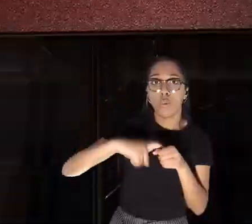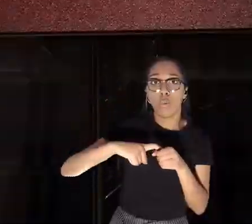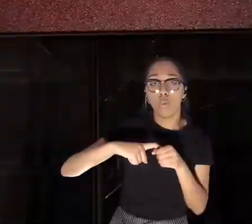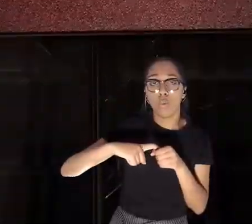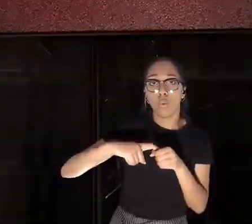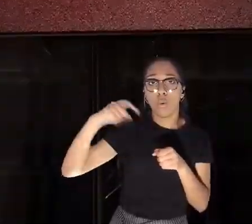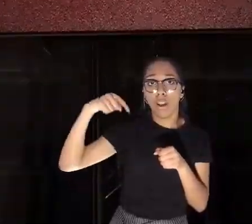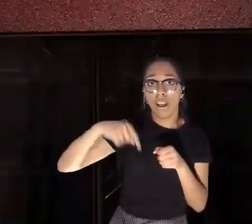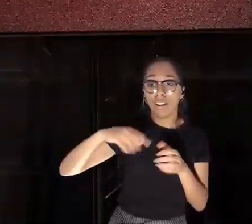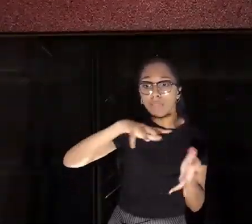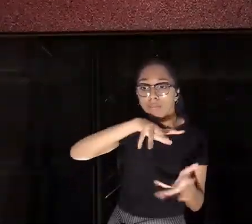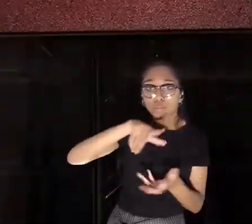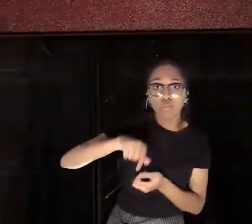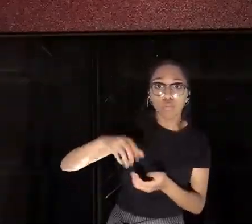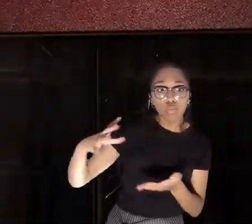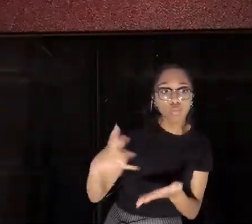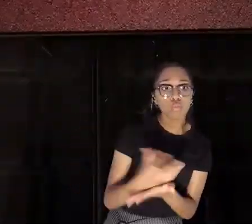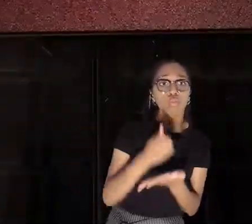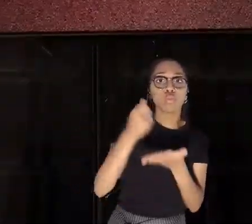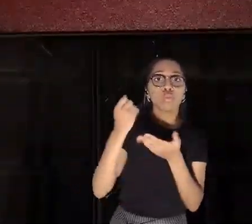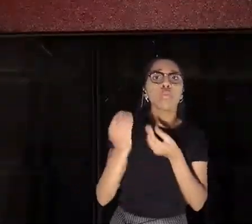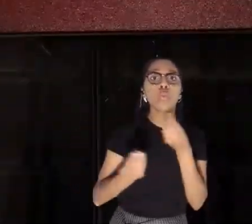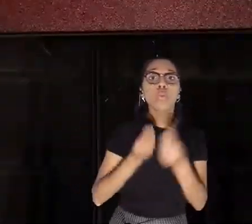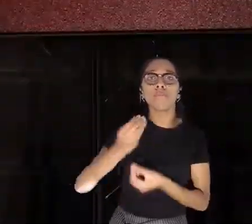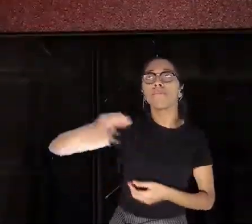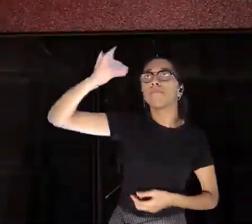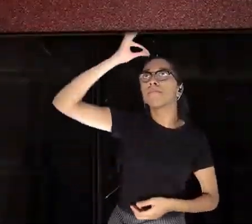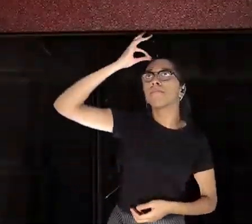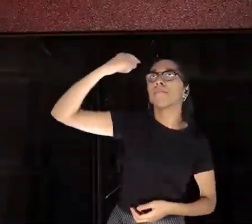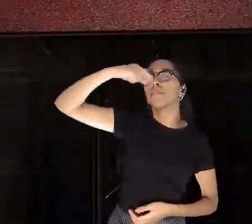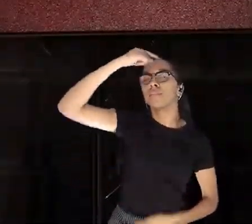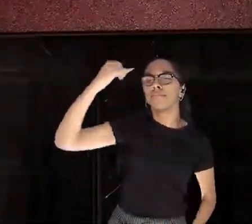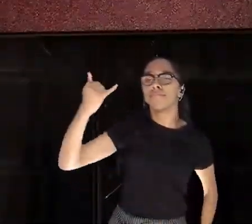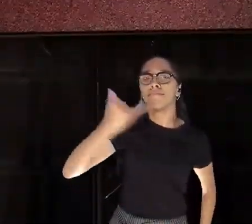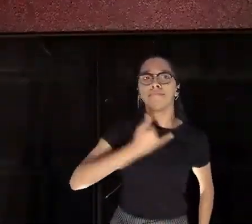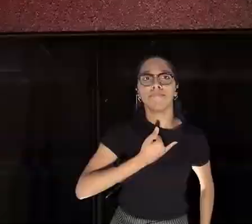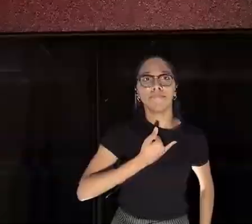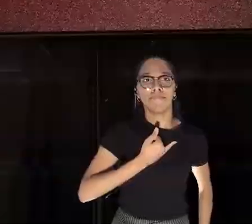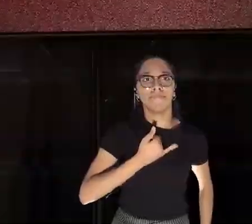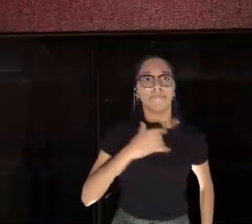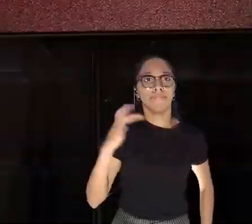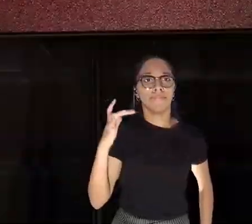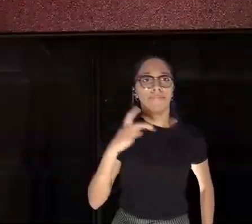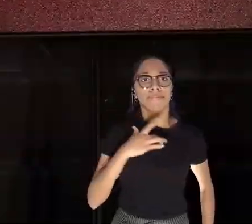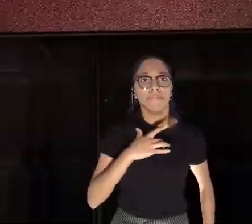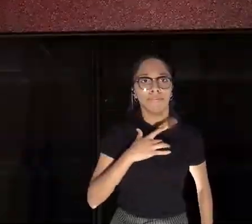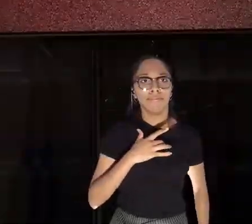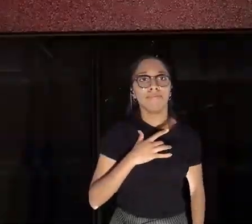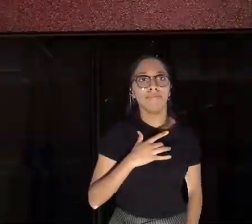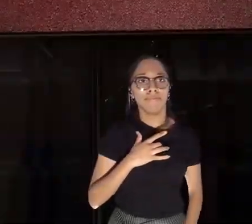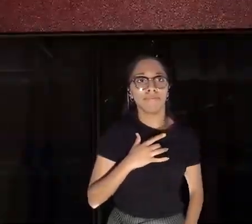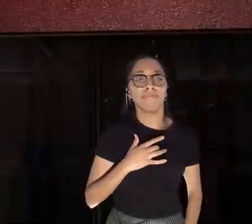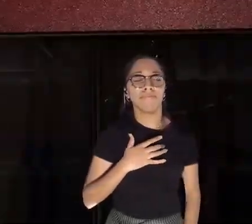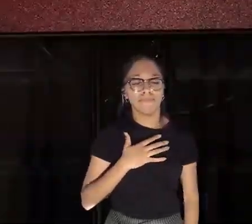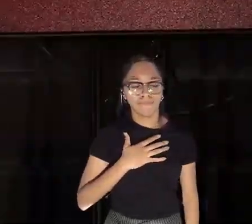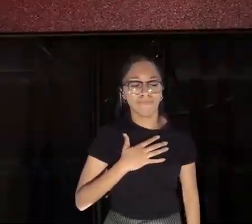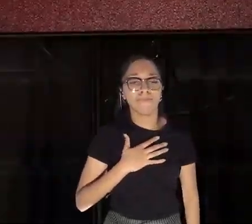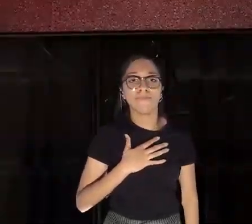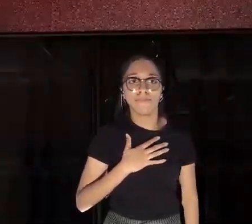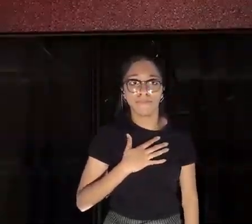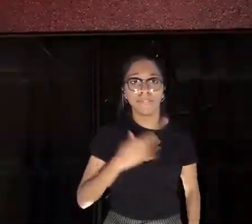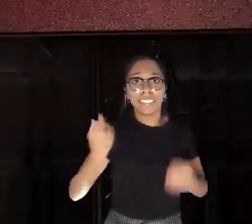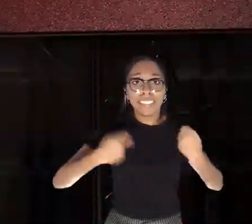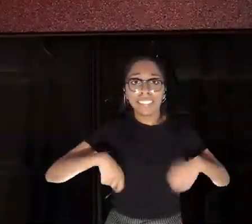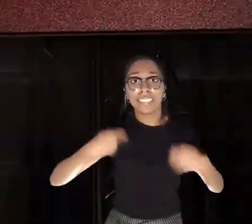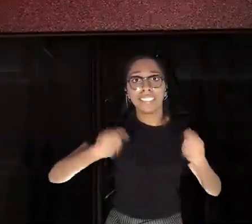Sabe por que eu acredito no arrebatamento? Por causa do Espírito. Sabe por que eu vou ficar firme? Por causa do Espírito. Sem o Espírito você perde a noção que Jesus está